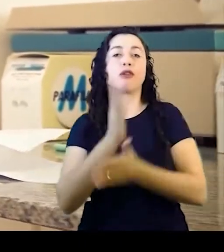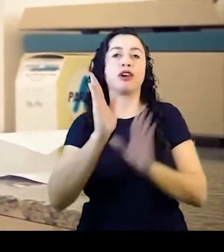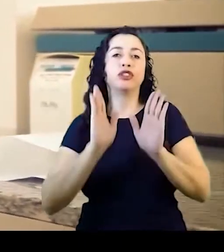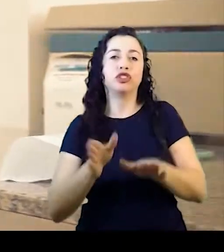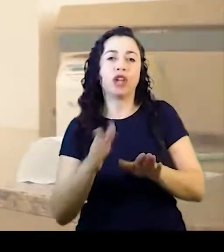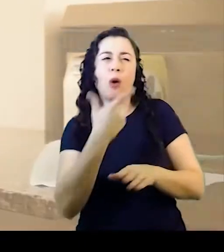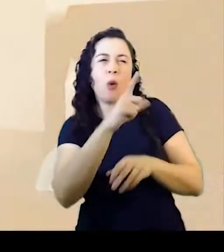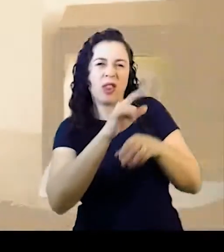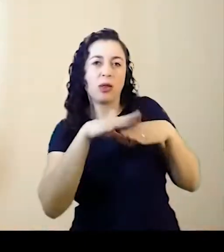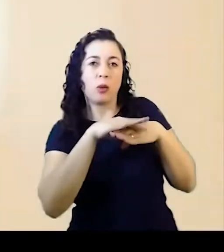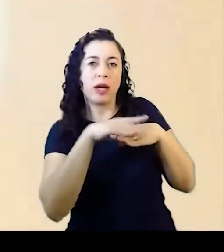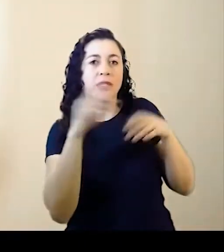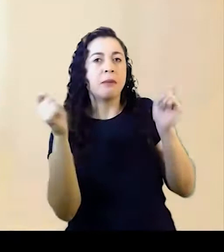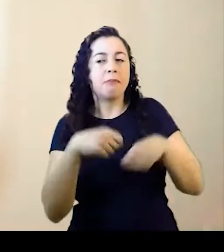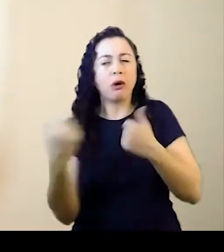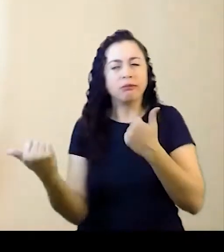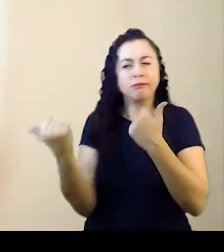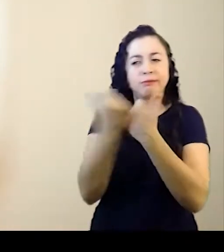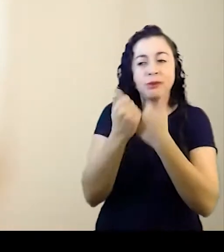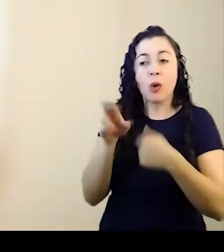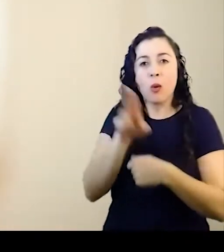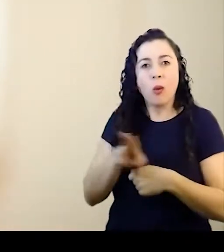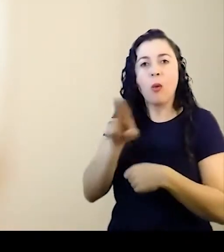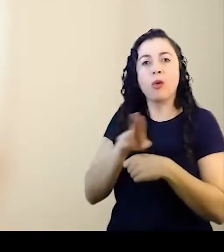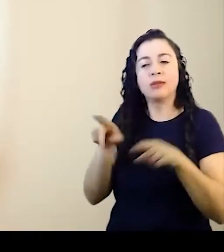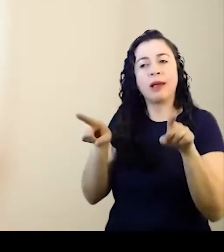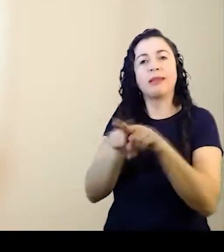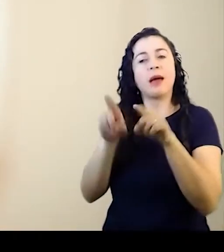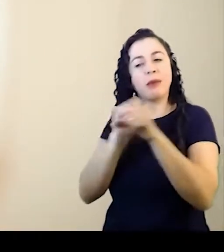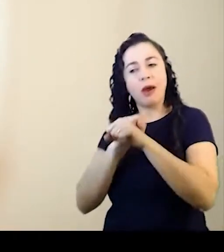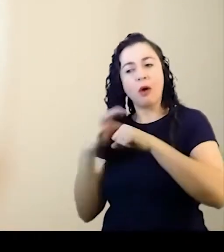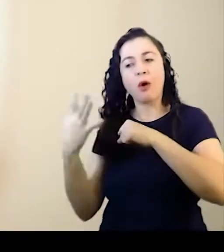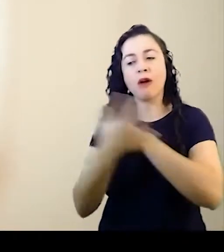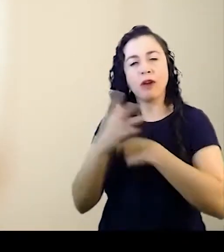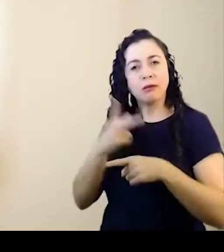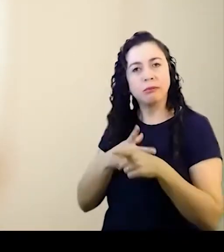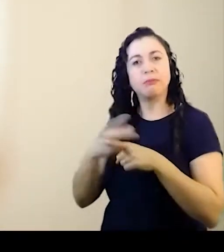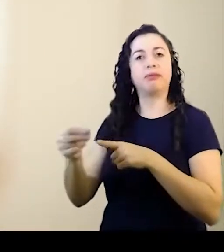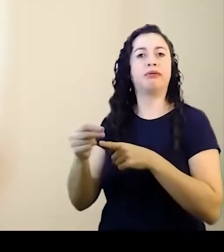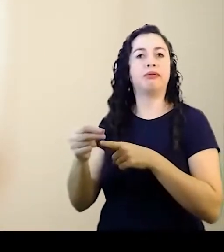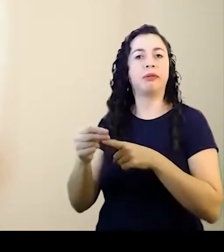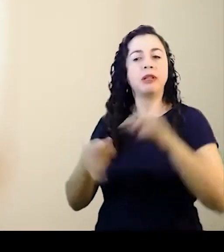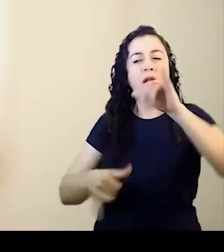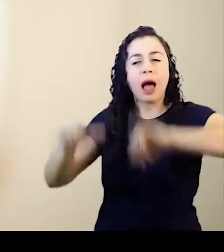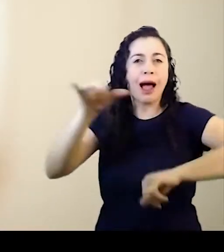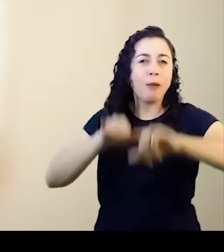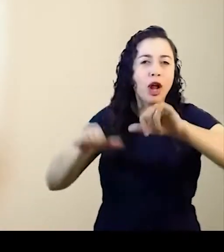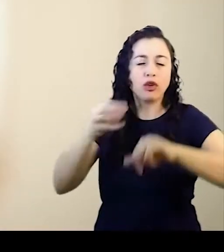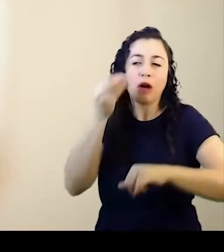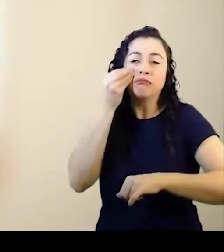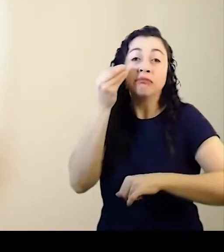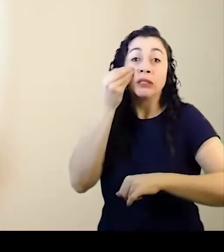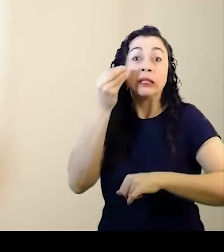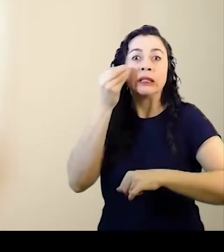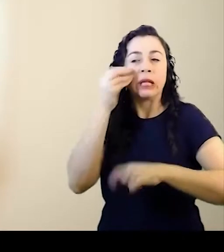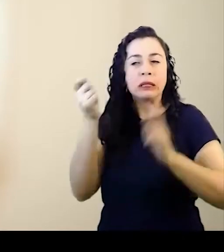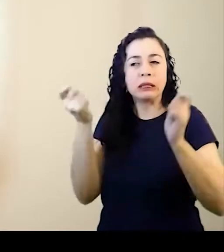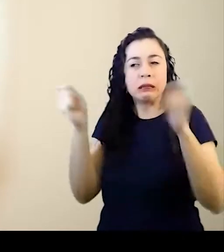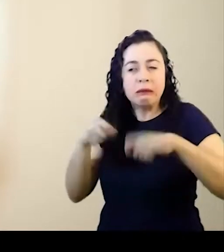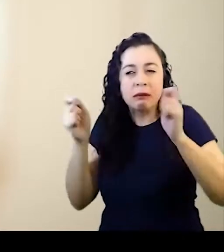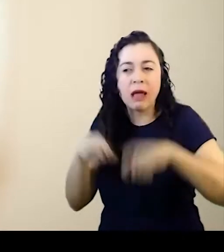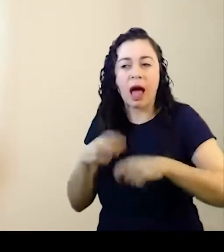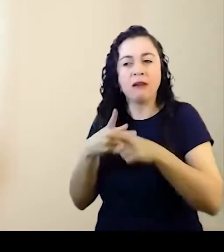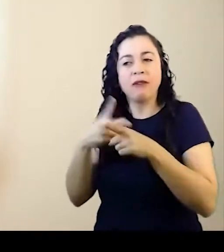podem rapidamente serem usados em ensaios clínicos que podem aí testar a eficácia